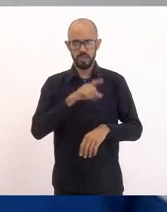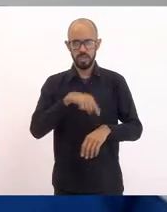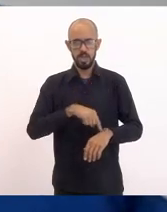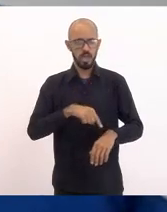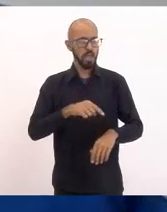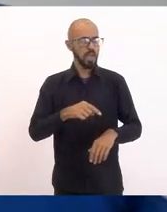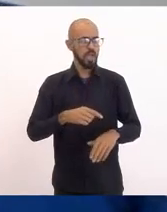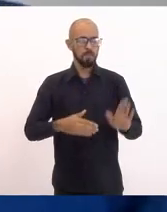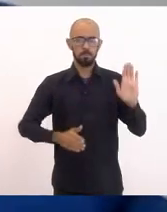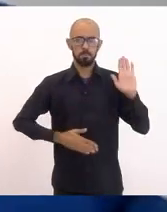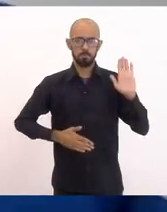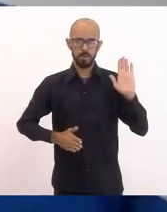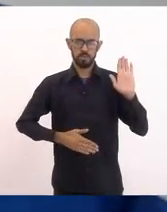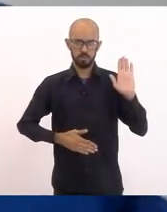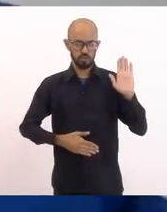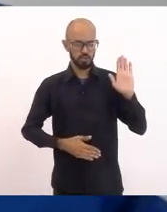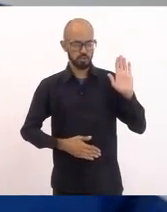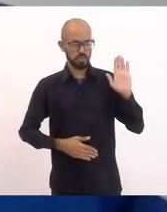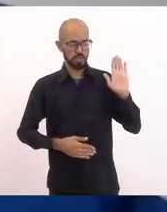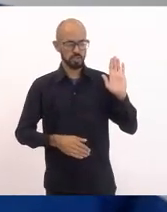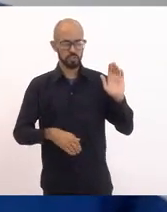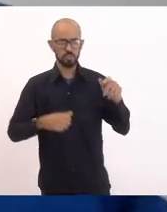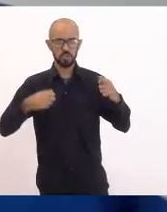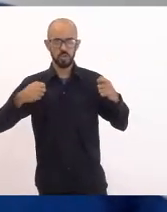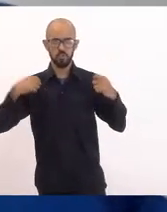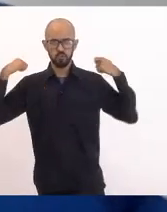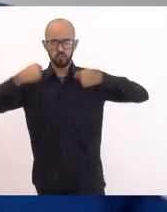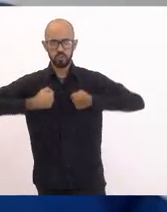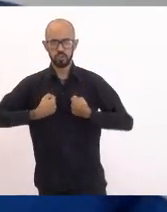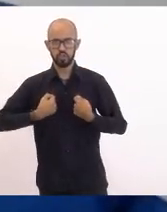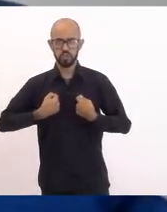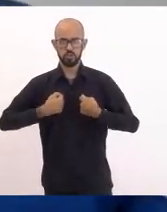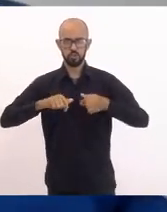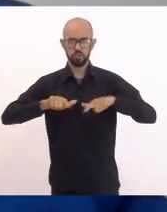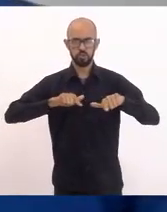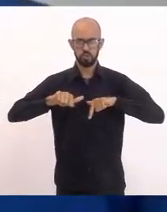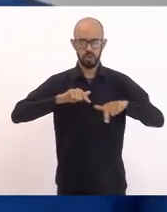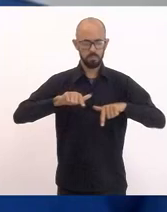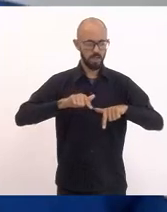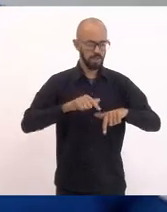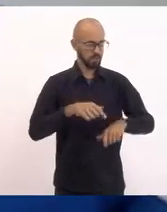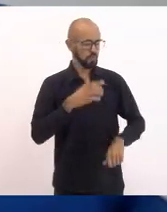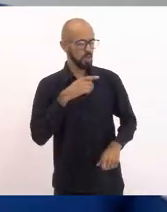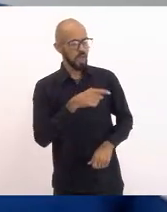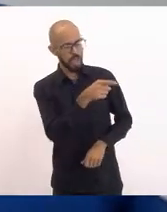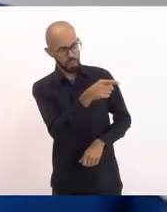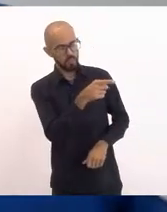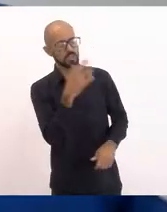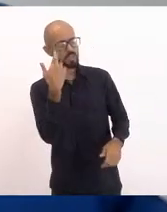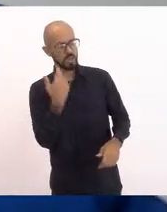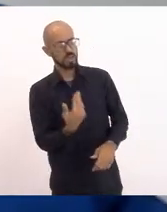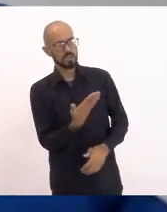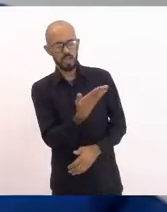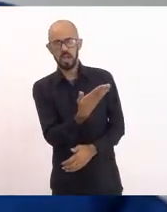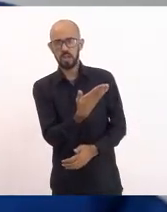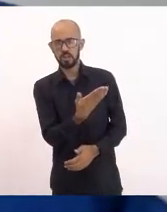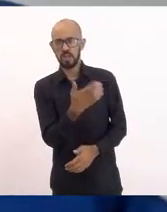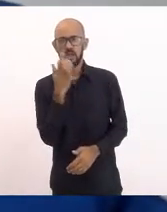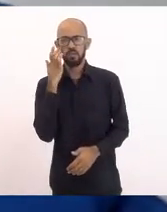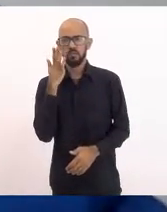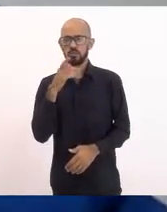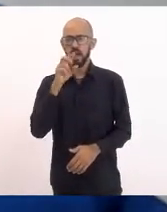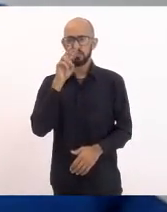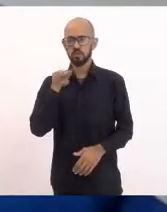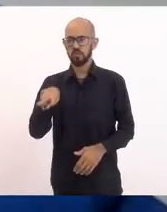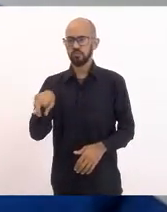assassino, é Vossa Excelência, companheira Renata. Então, assim, é muito fácil jogar para a plateia. É muito fácil ver o meu companheiro Luiz